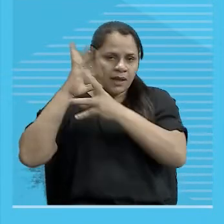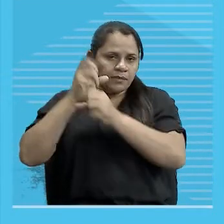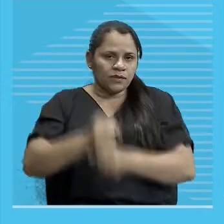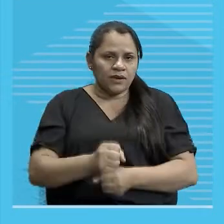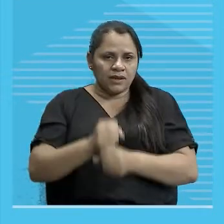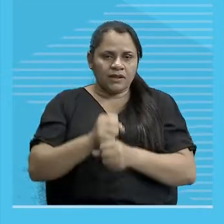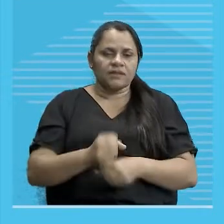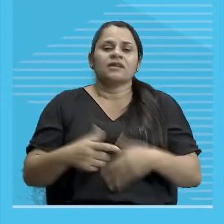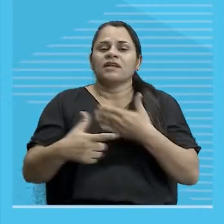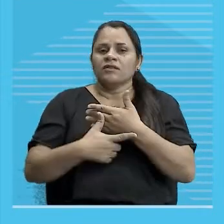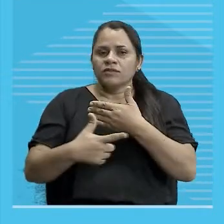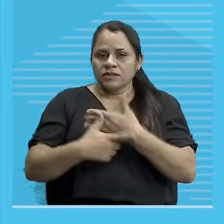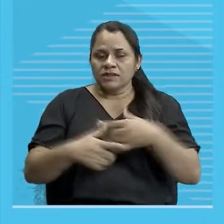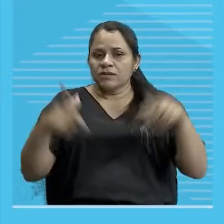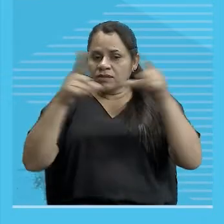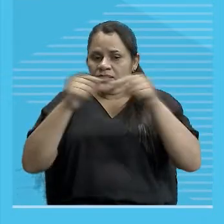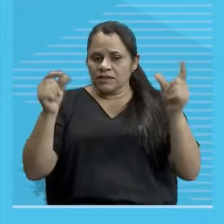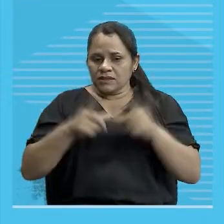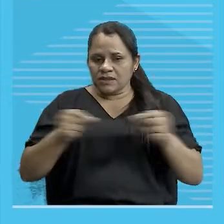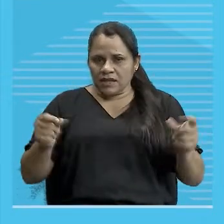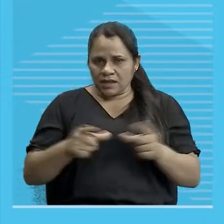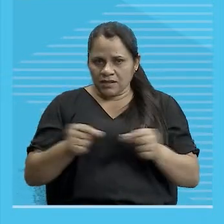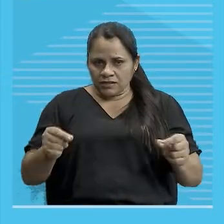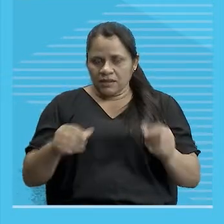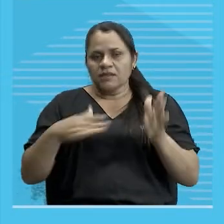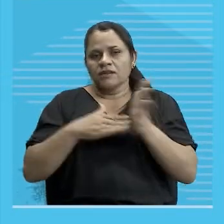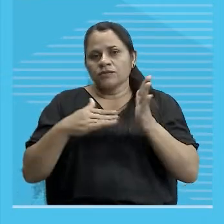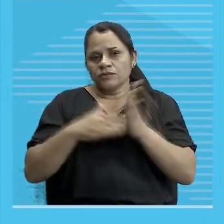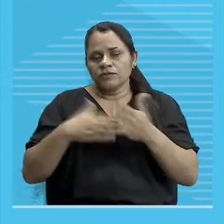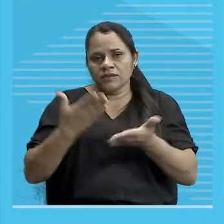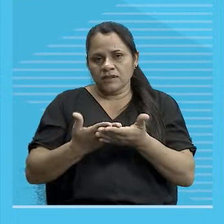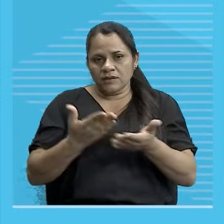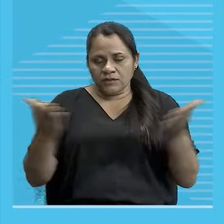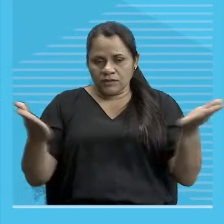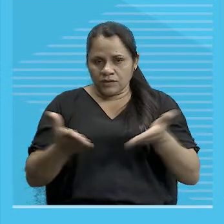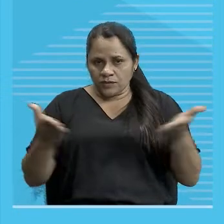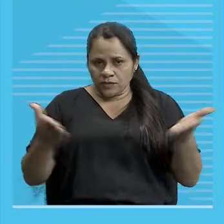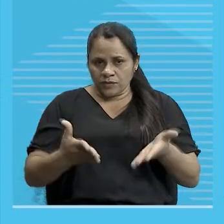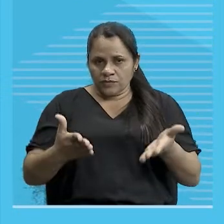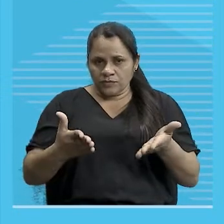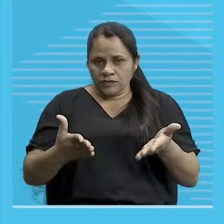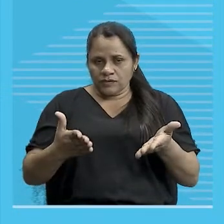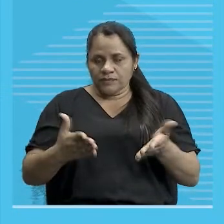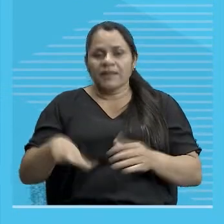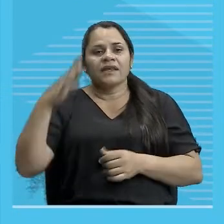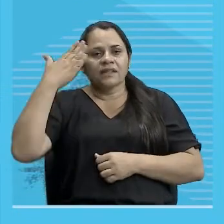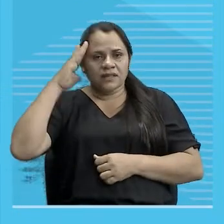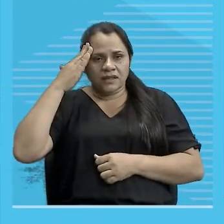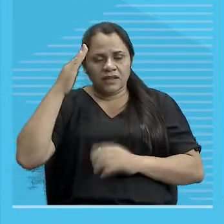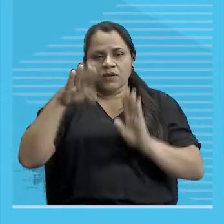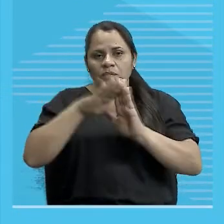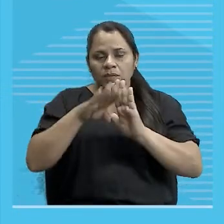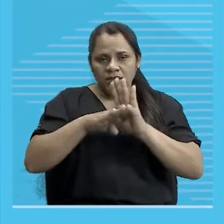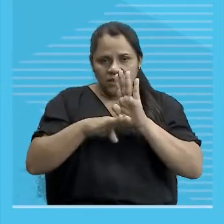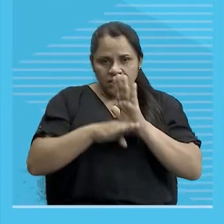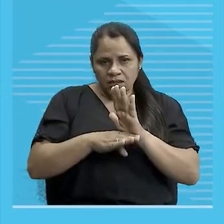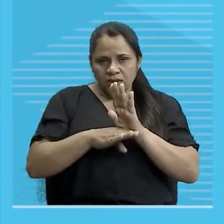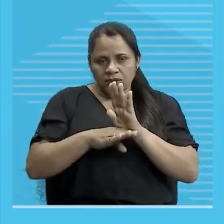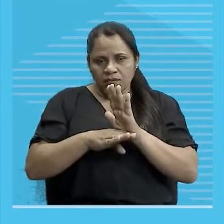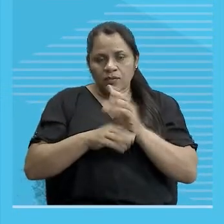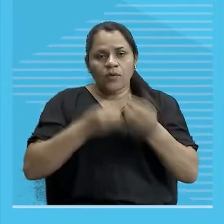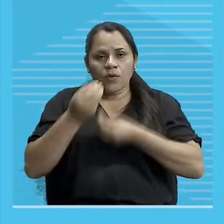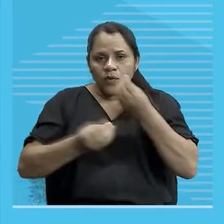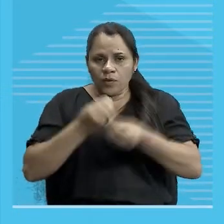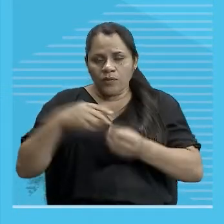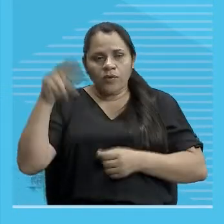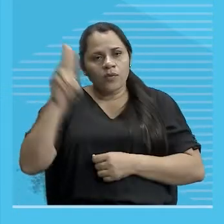parte de morfossintaxe nessas últimas aulas. E hoje nós vamos entender o princípio que vai nortear o fenômeno da